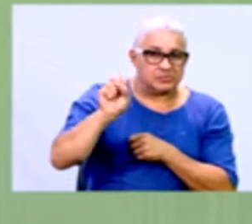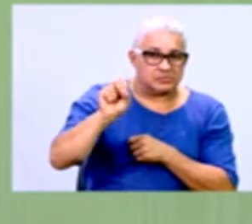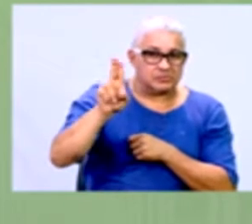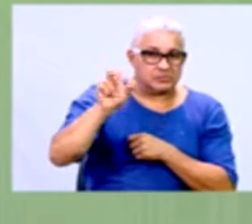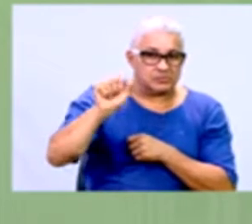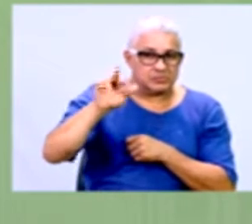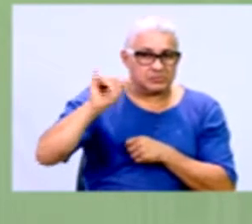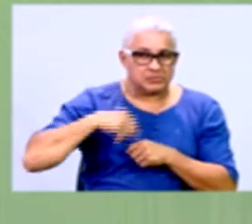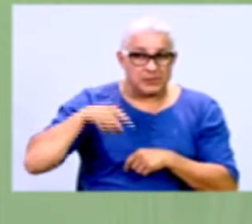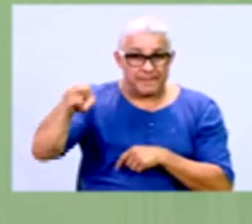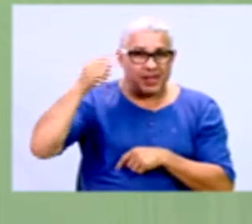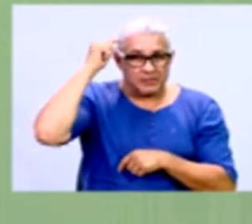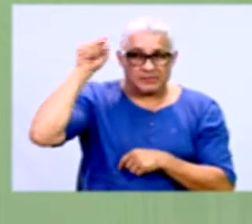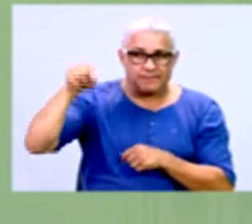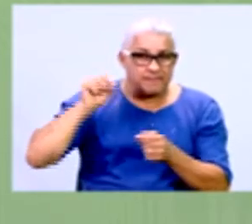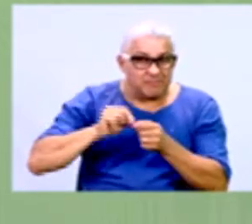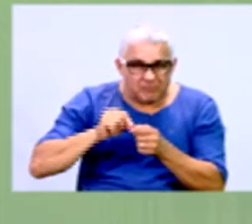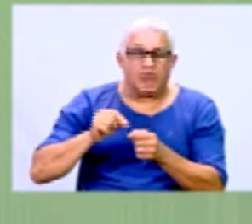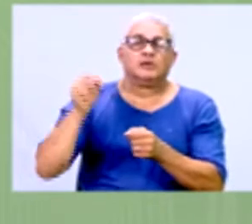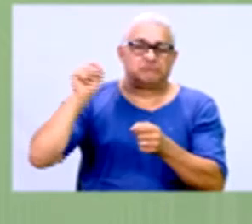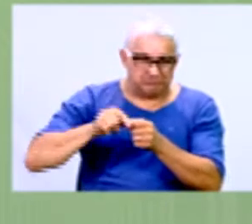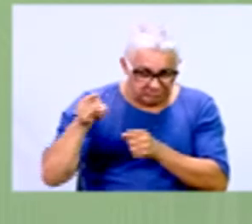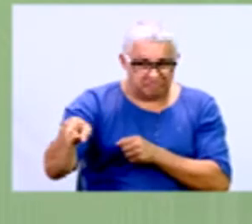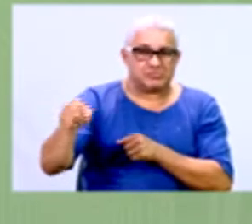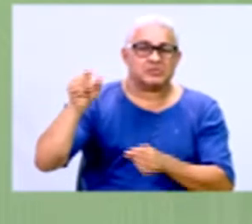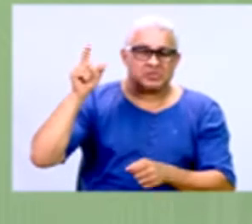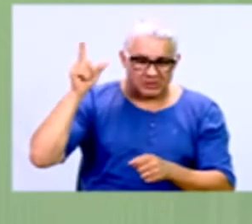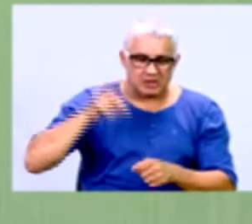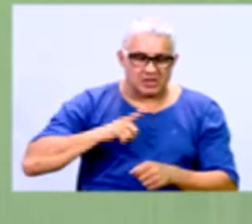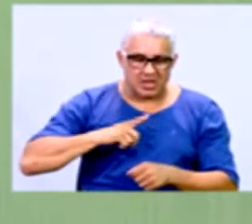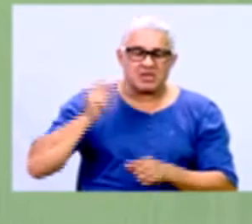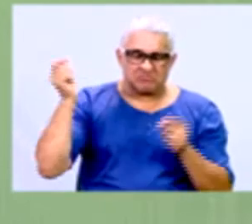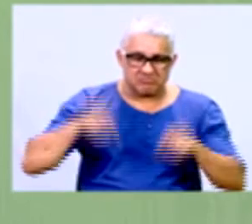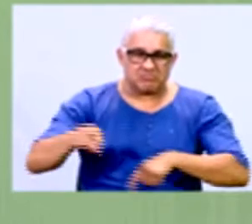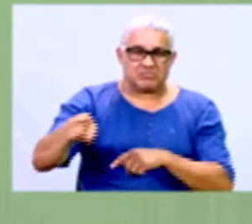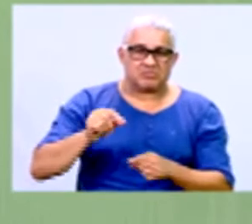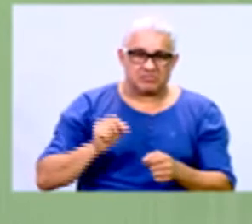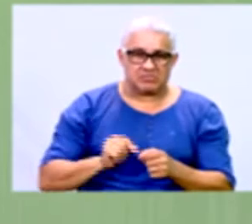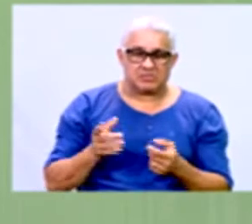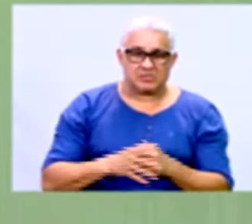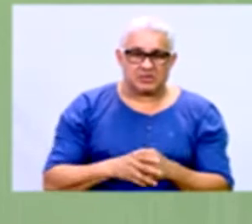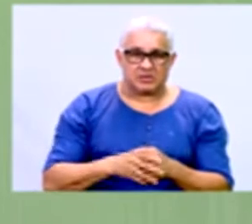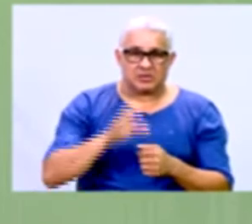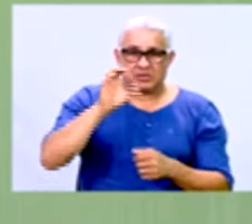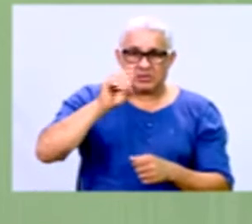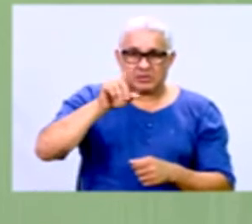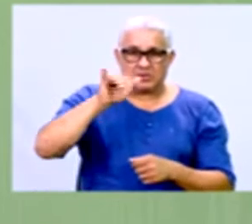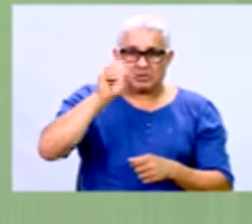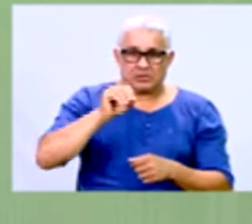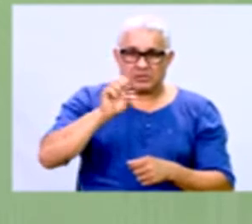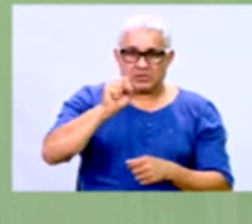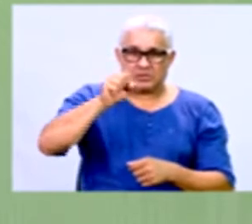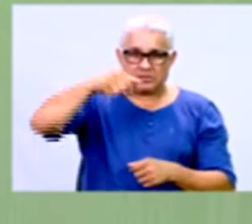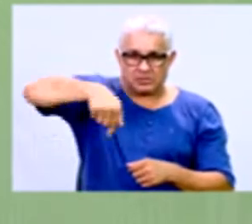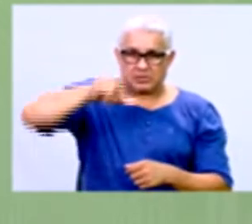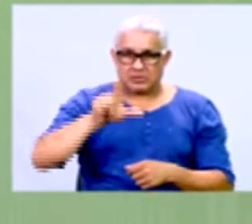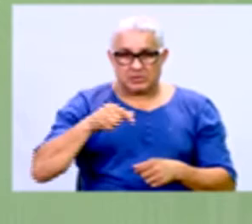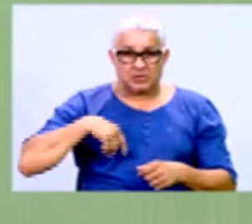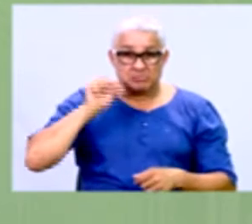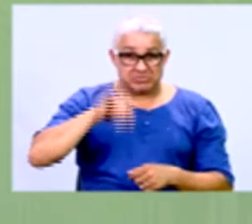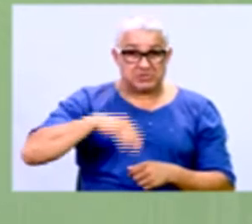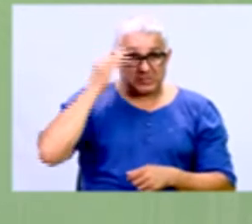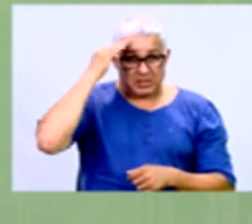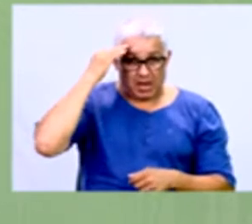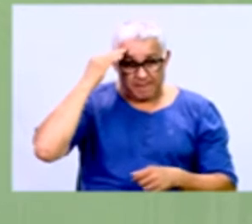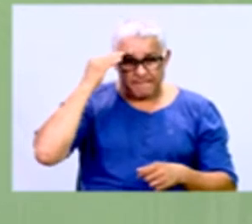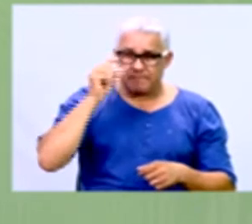você não espera que ele faça, né? Então, o que vai acontecer? Com certeza ele vai digitar um código SQL, se ele entender um pouquinho de programação, ele vai